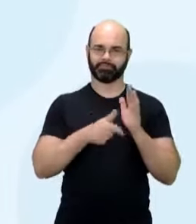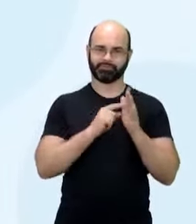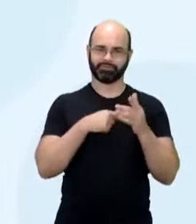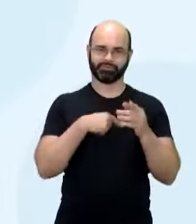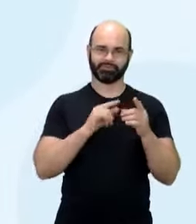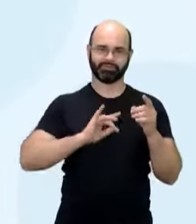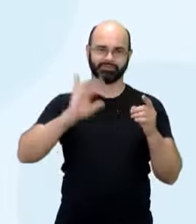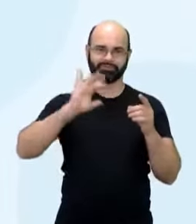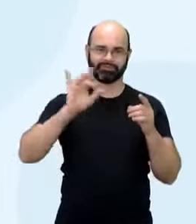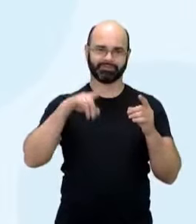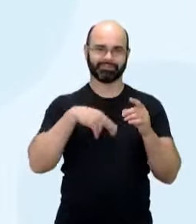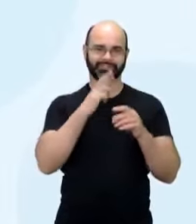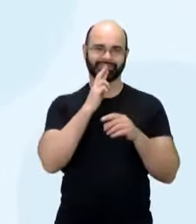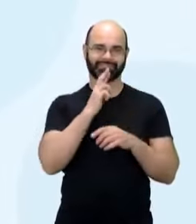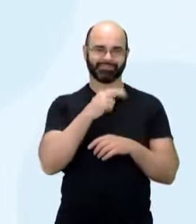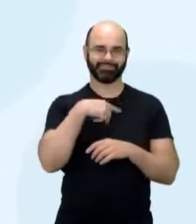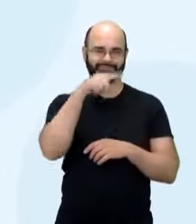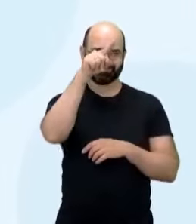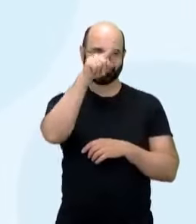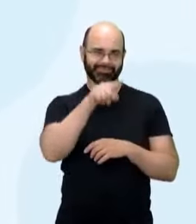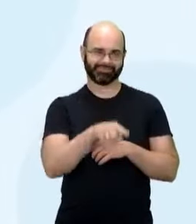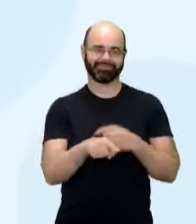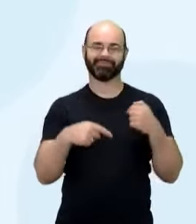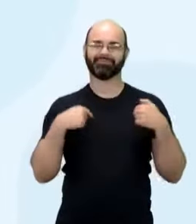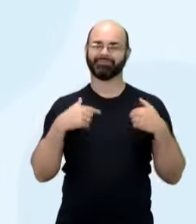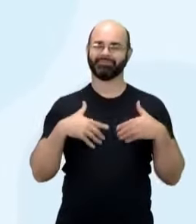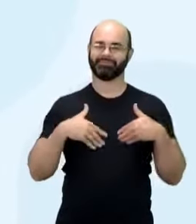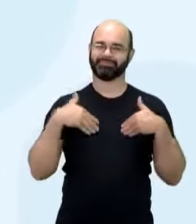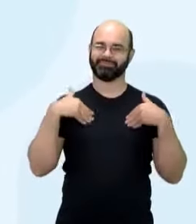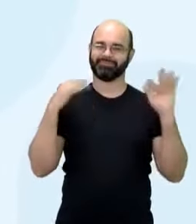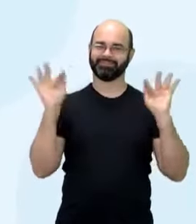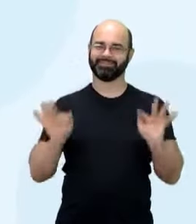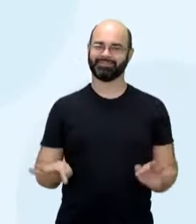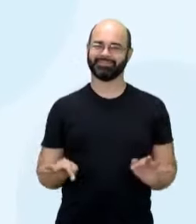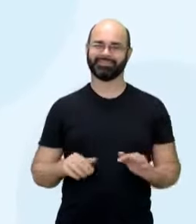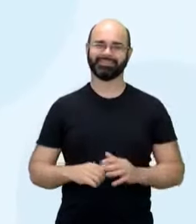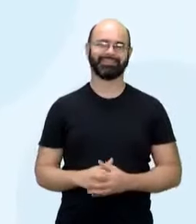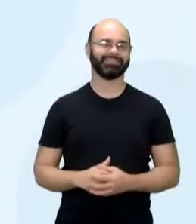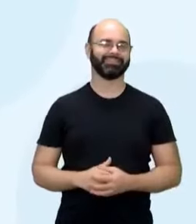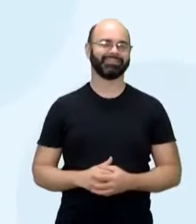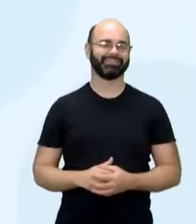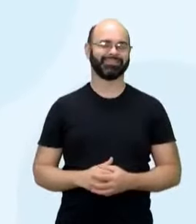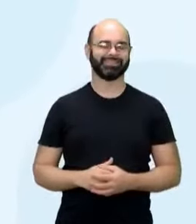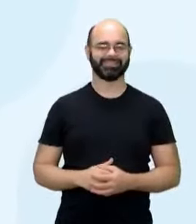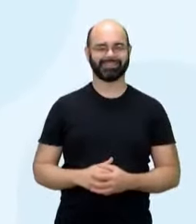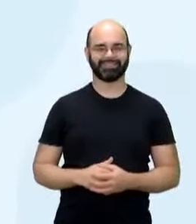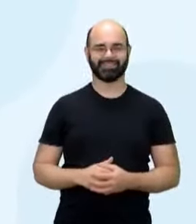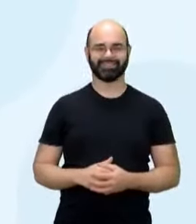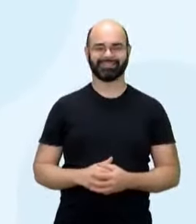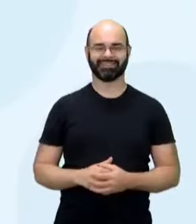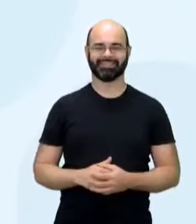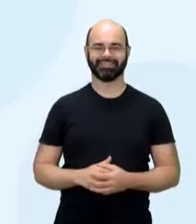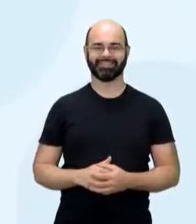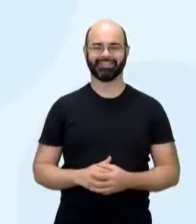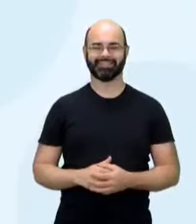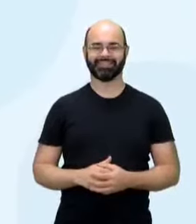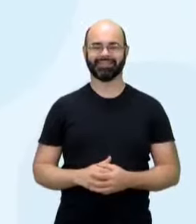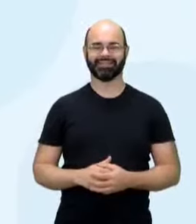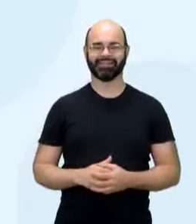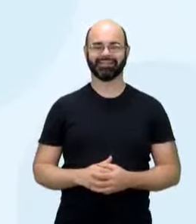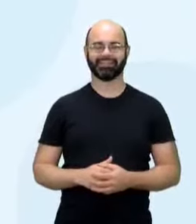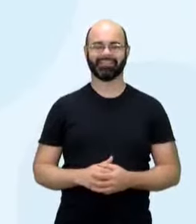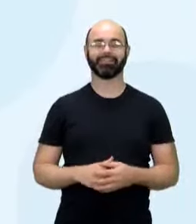aqui com vocês as respostas e fico muito feliz. A gente tem, então, onde é que a gente pode saber mais sobre o relatório